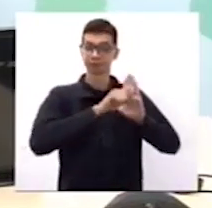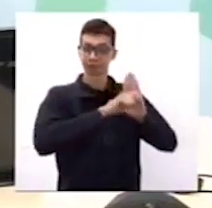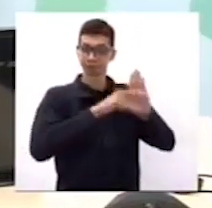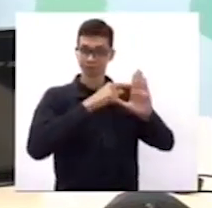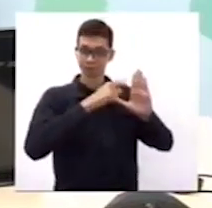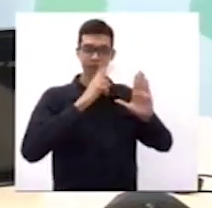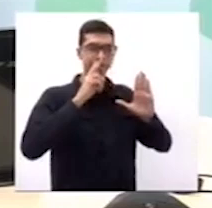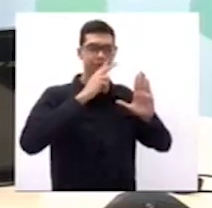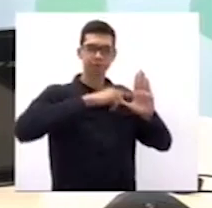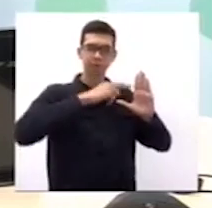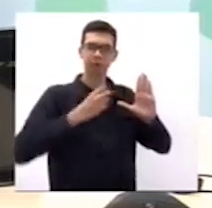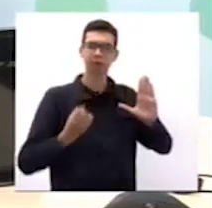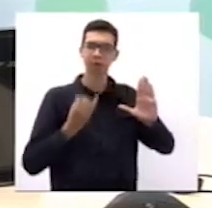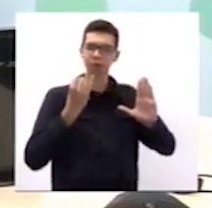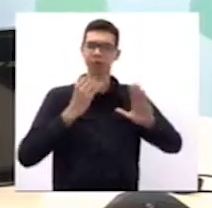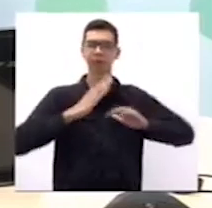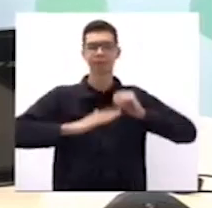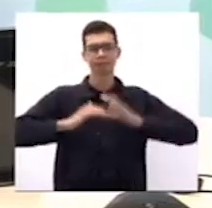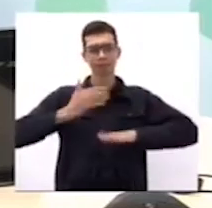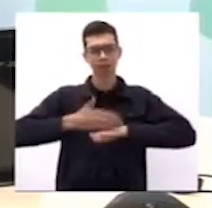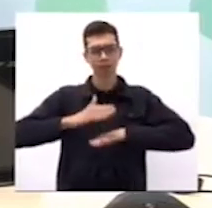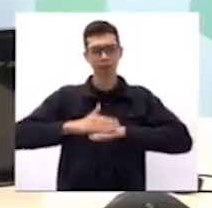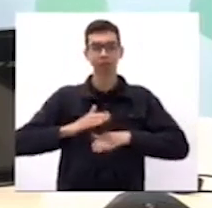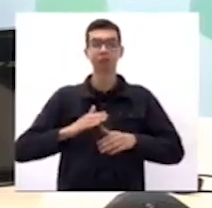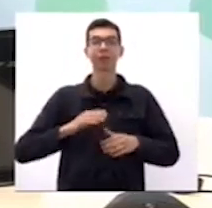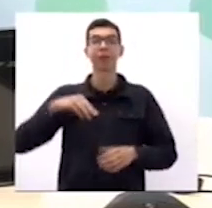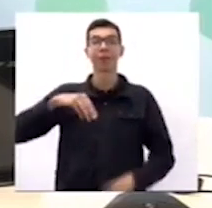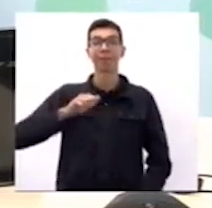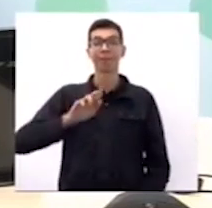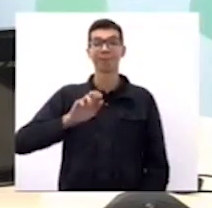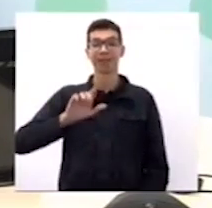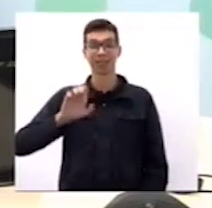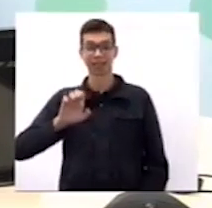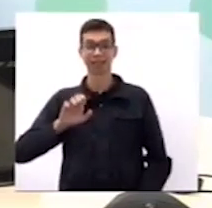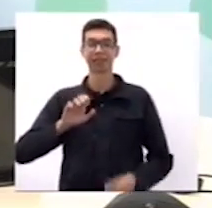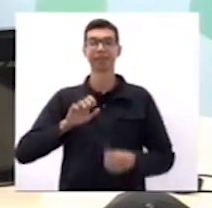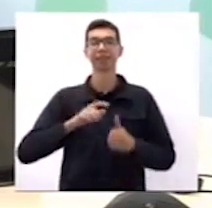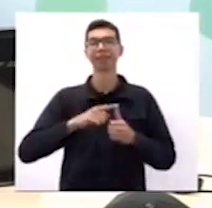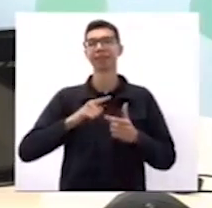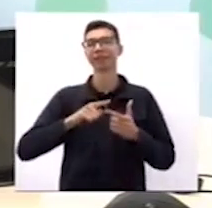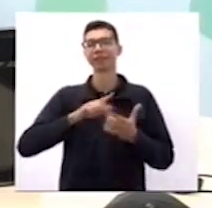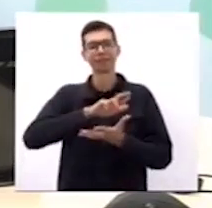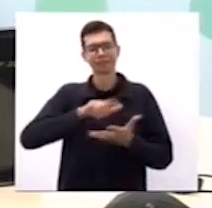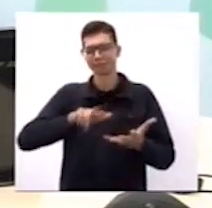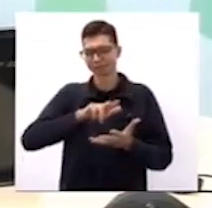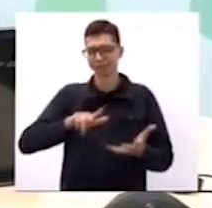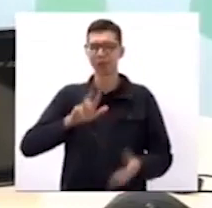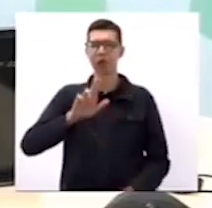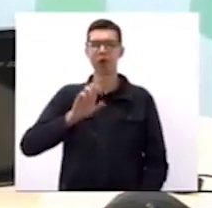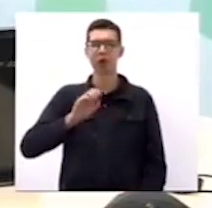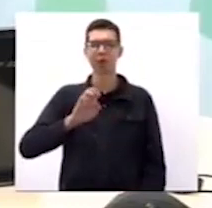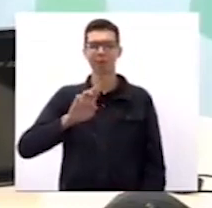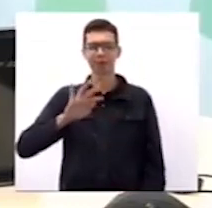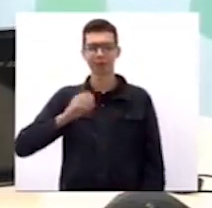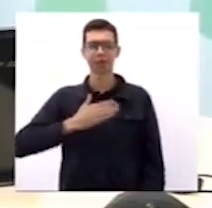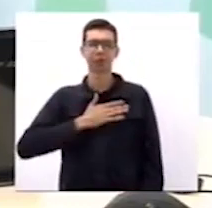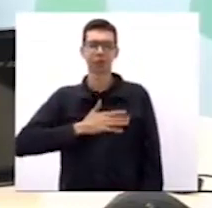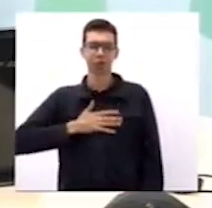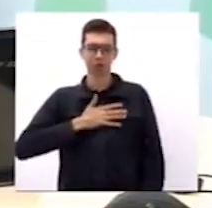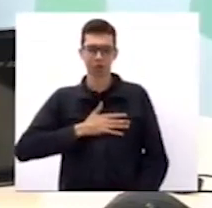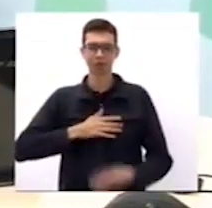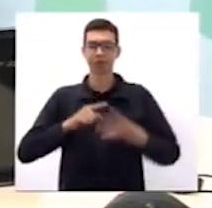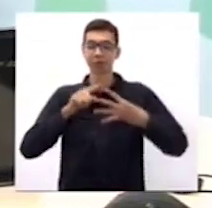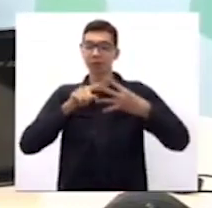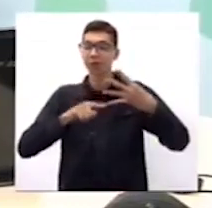importante para a revisão da prática. Marlene, Gabriela, Roberto, Daniela, eles gostaram aí da abordagem das 4